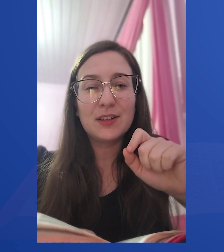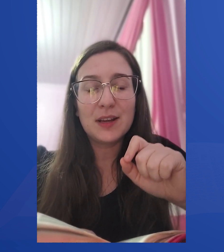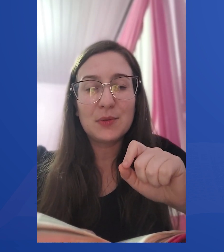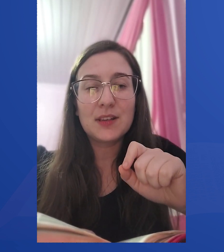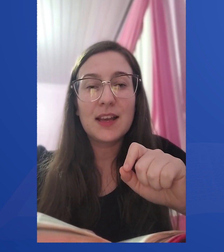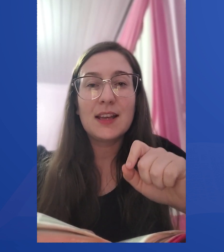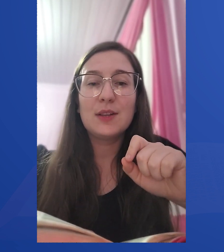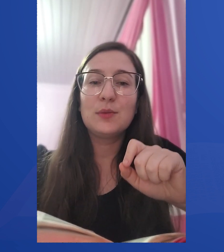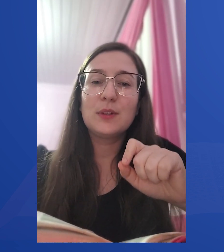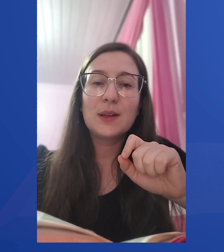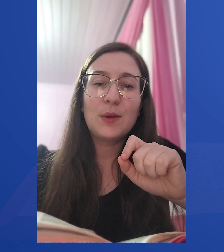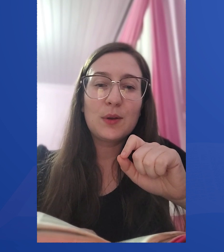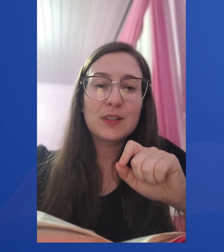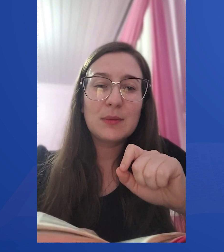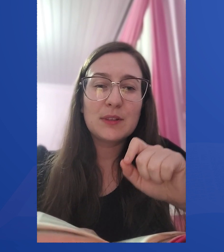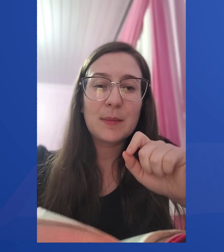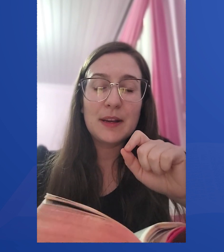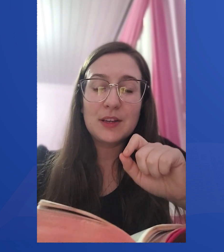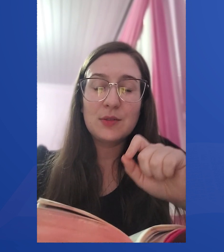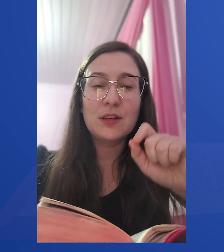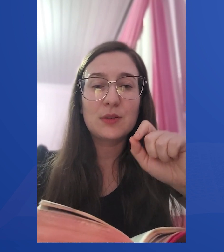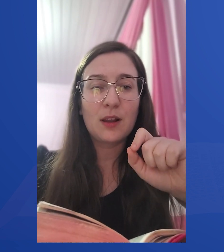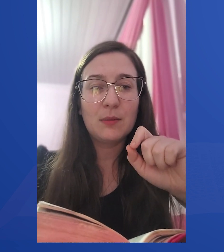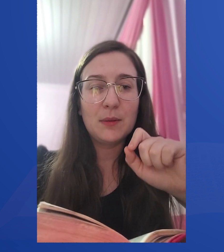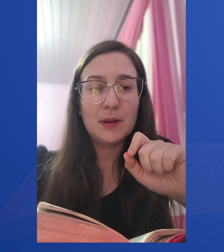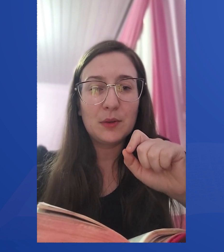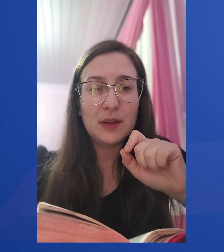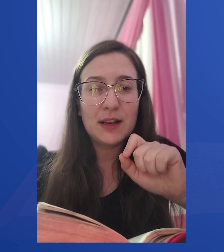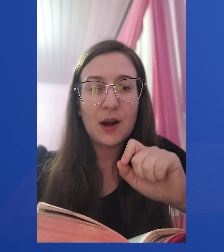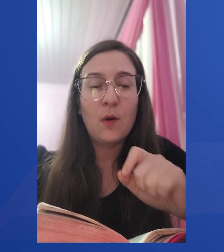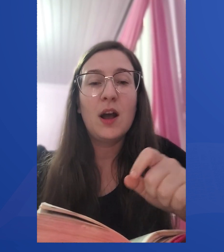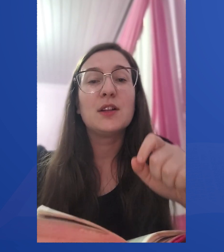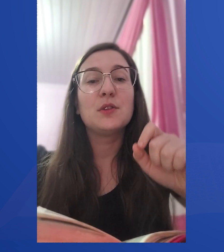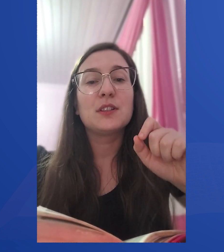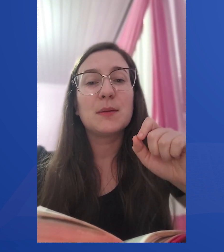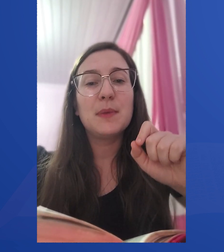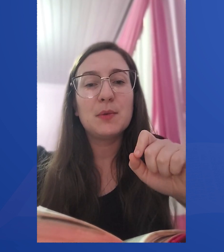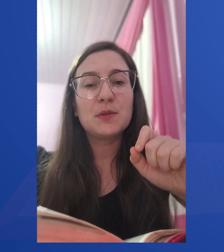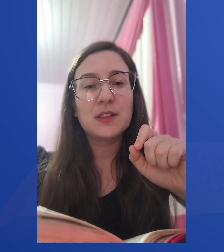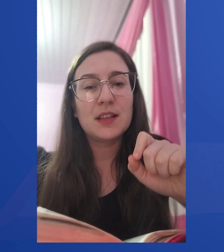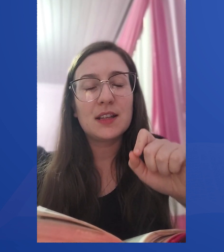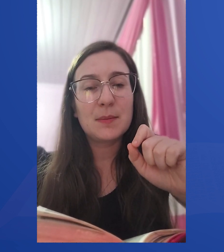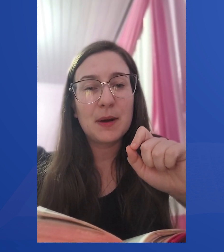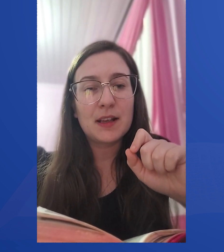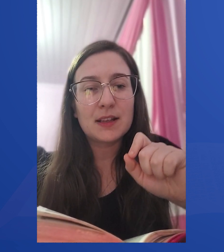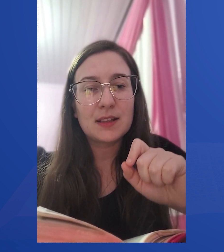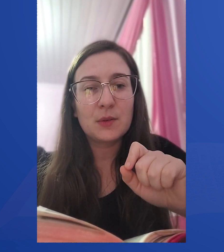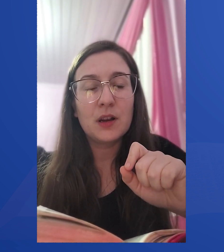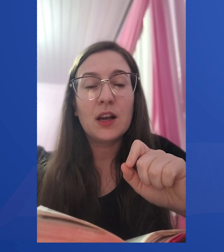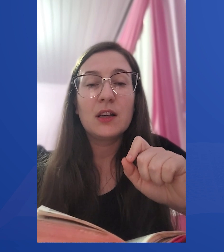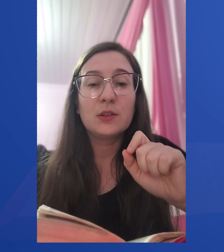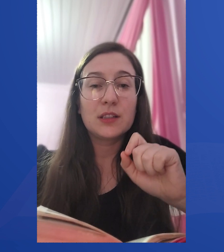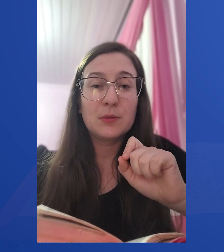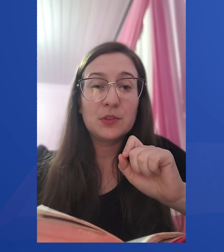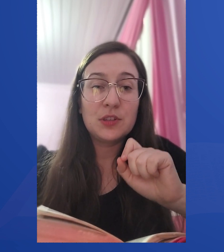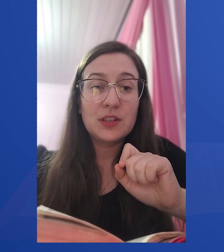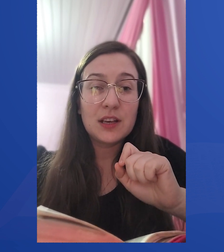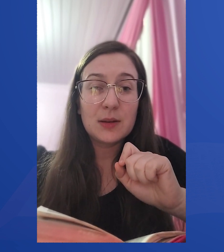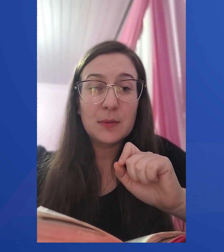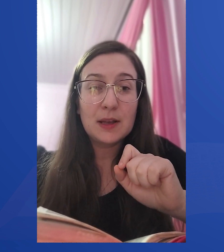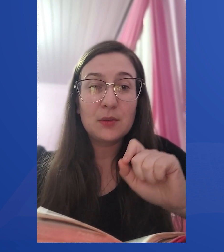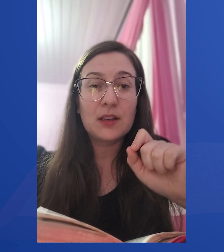palavra de Deus e tudo aquilo que nós temos aprendido na escola bíblica dominical, nós sabemos fazer a separação. Nós